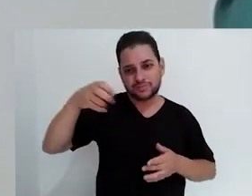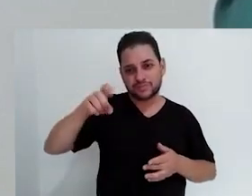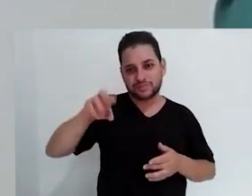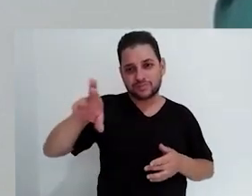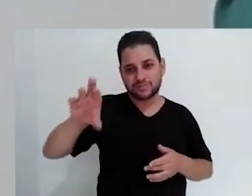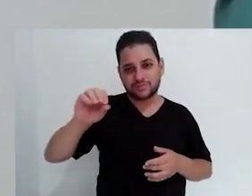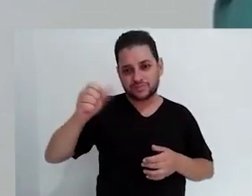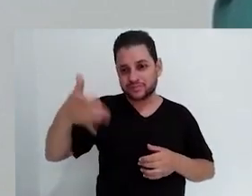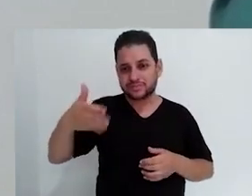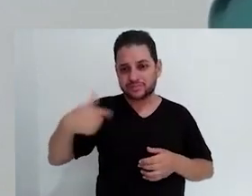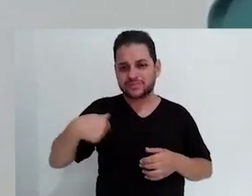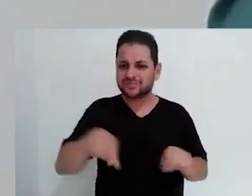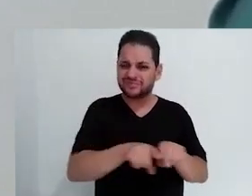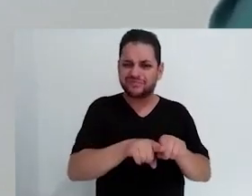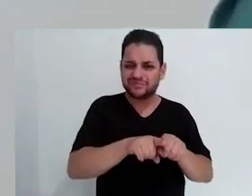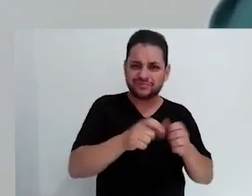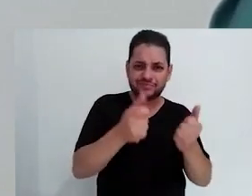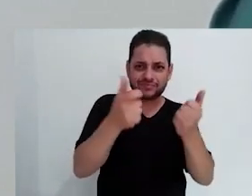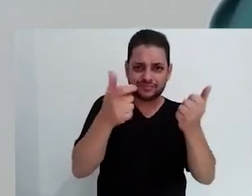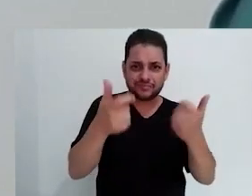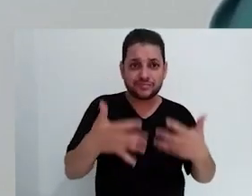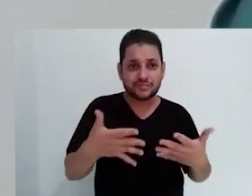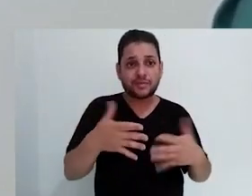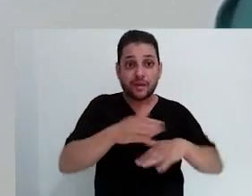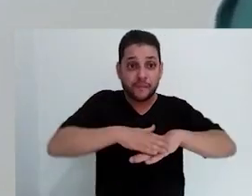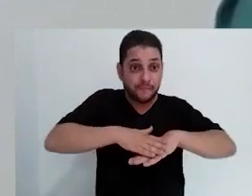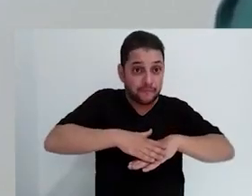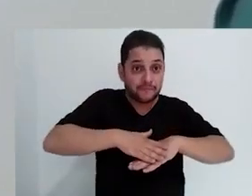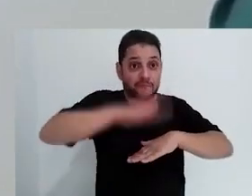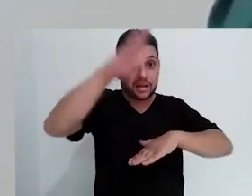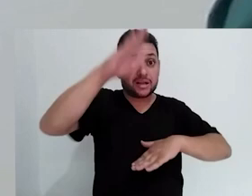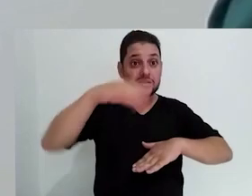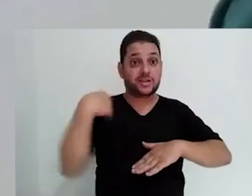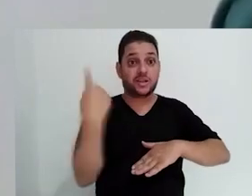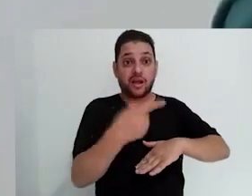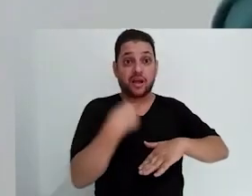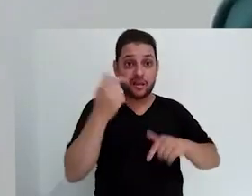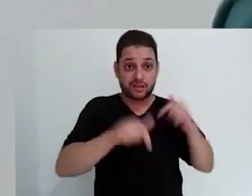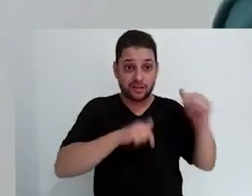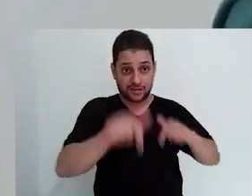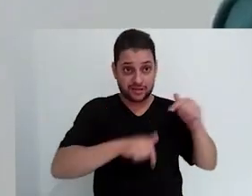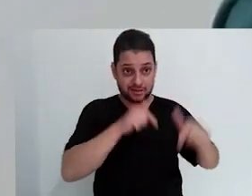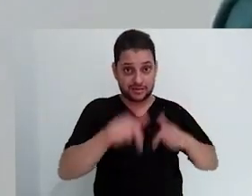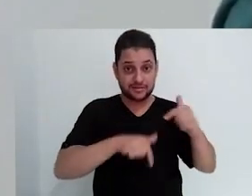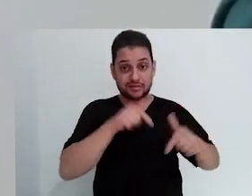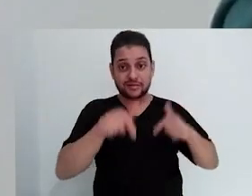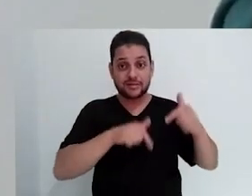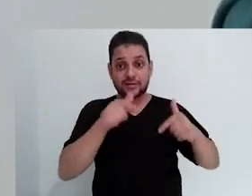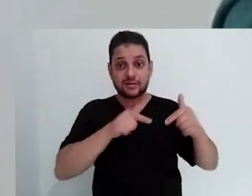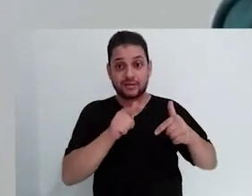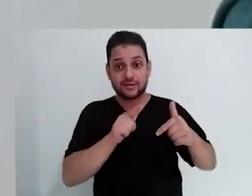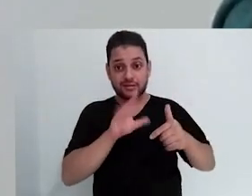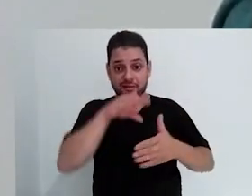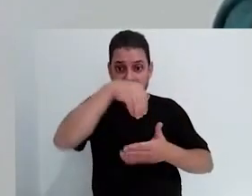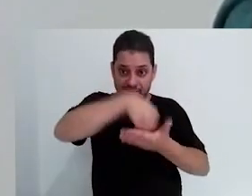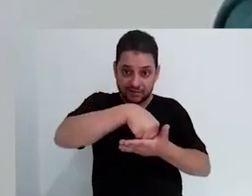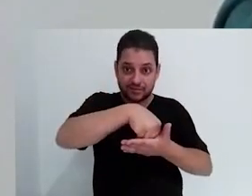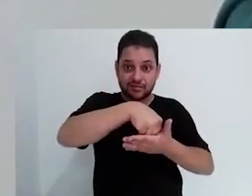falei, é muito mais do que a equalização da nossa força de trabalho internamente, é